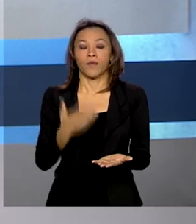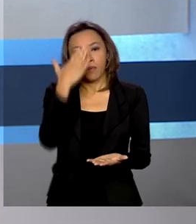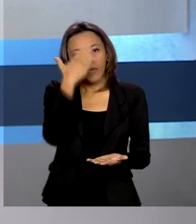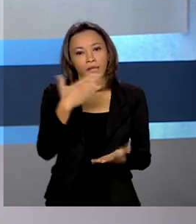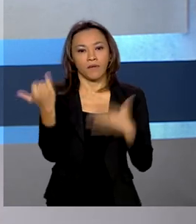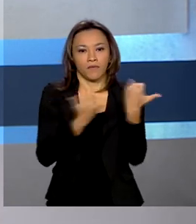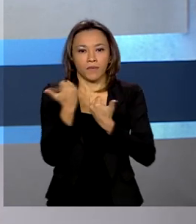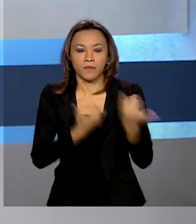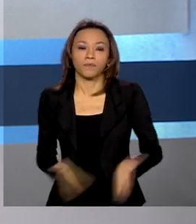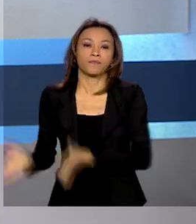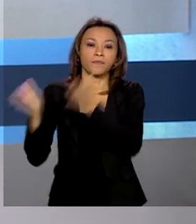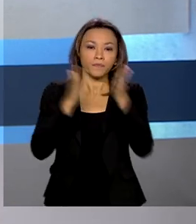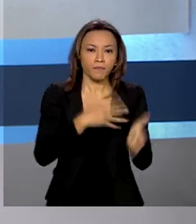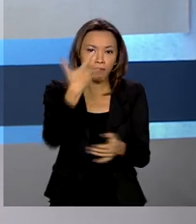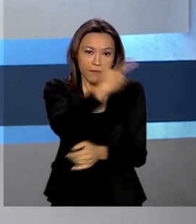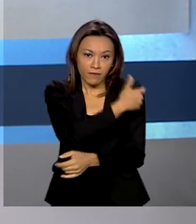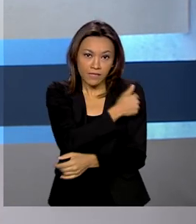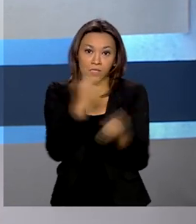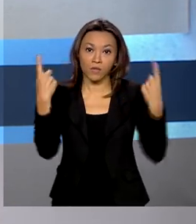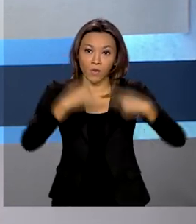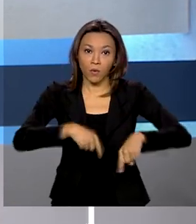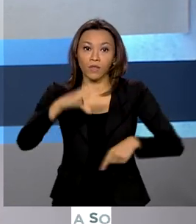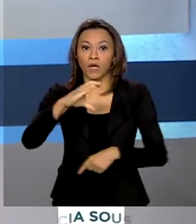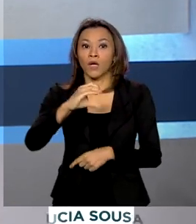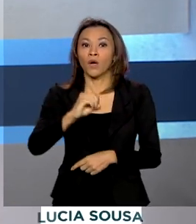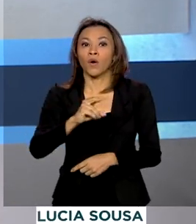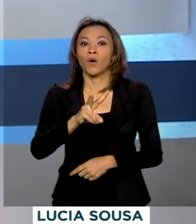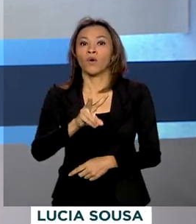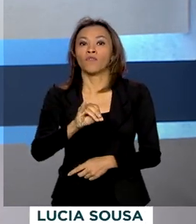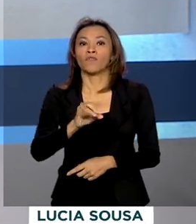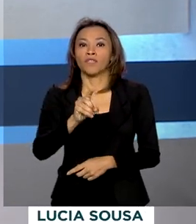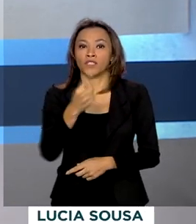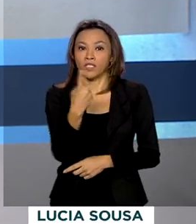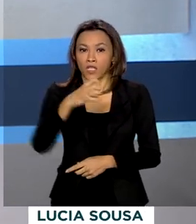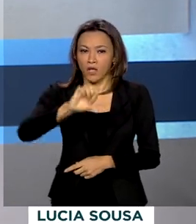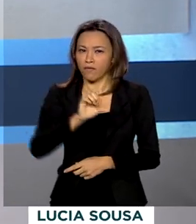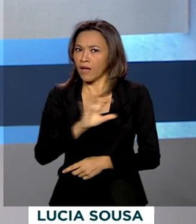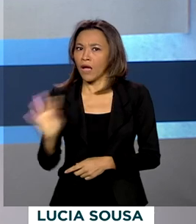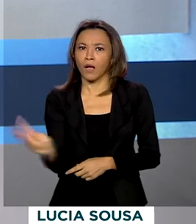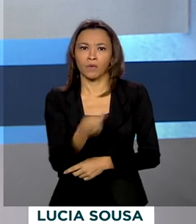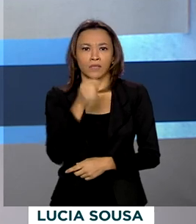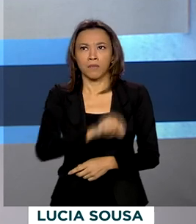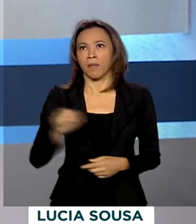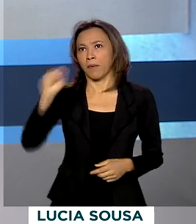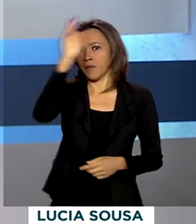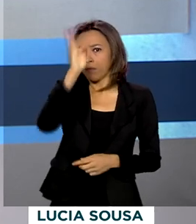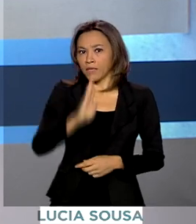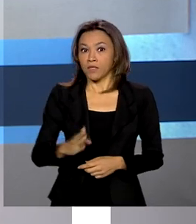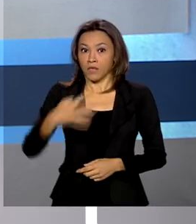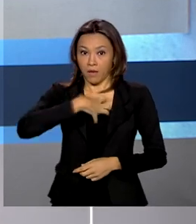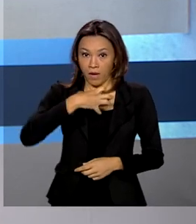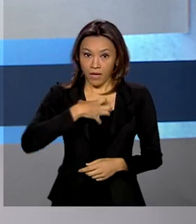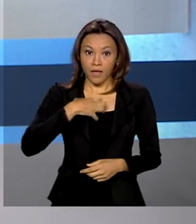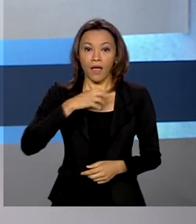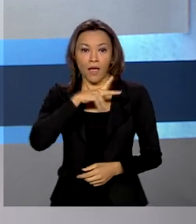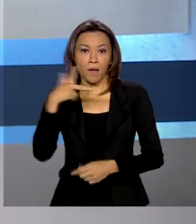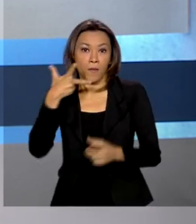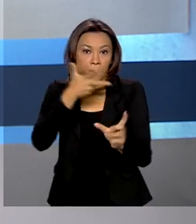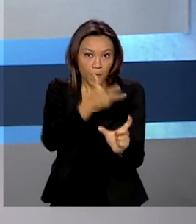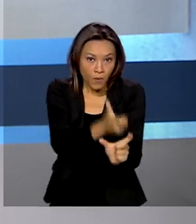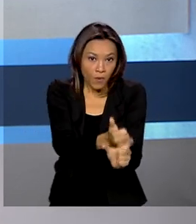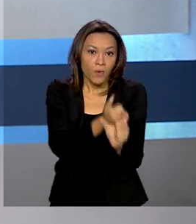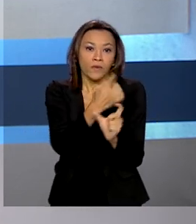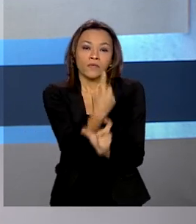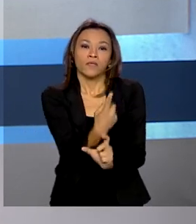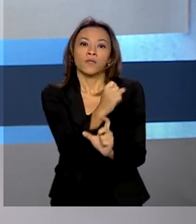Oi e a vacinação contra com o vídeo está ocorrendo em todo o país na Bahia a expectativa é imunizar 188 mil pessoas